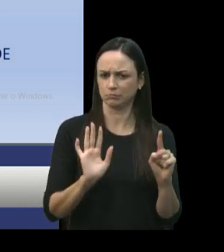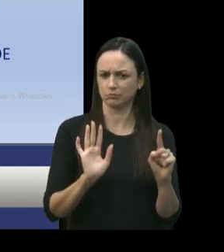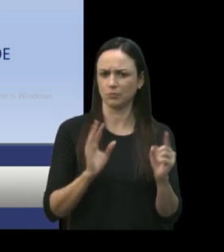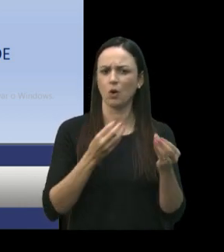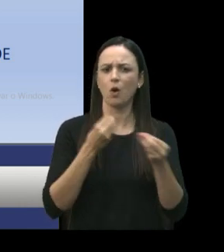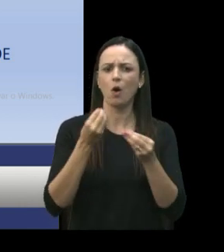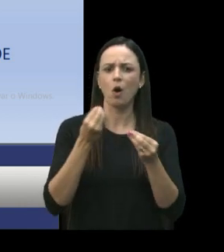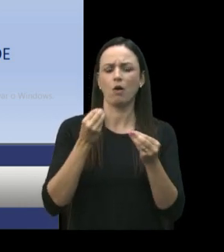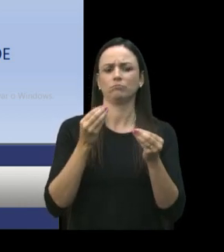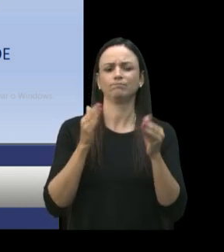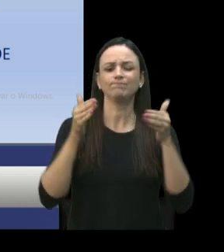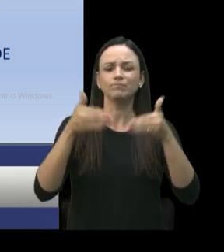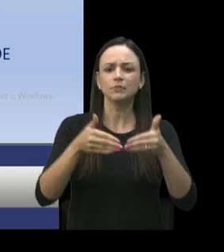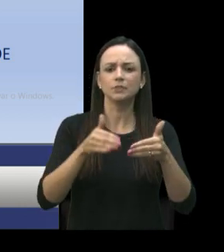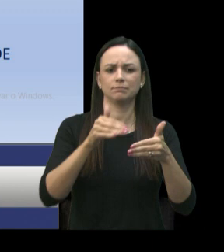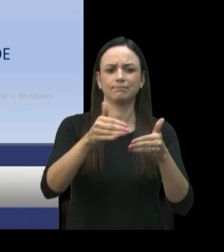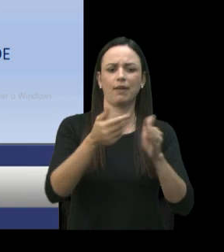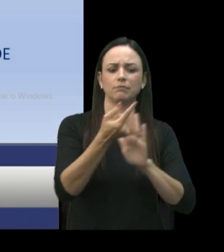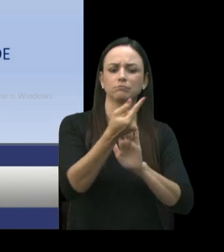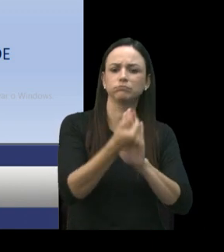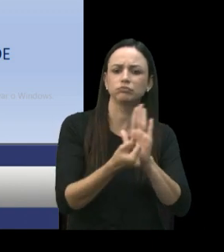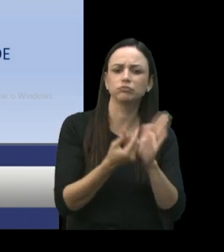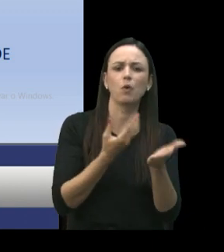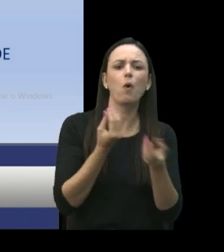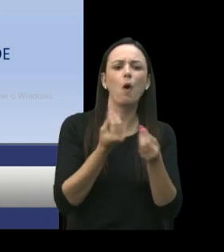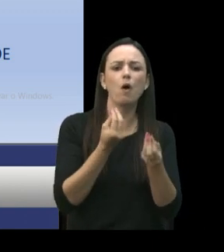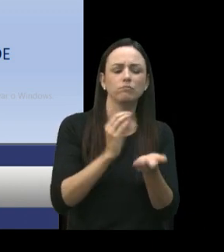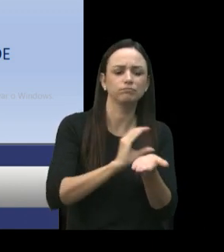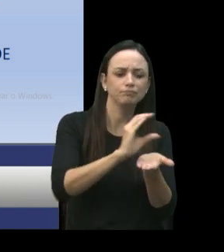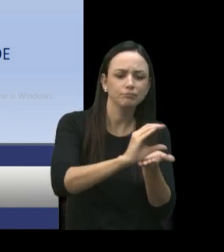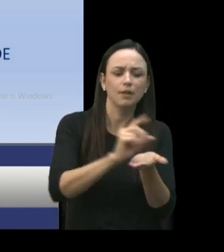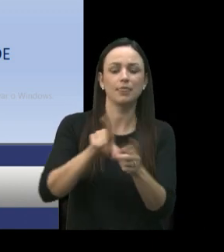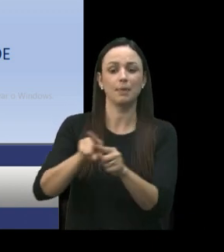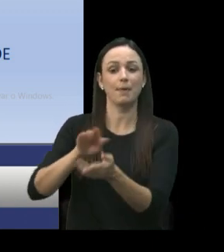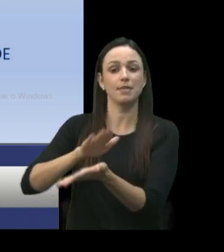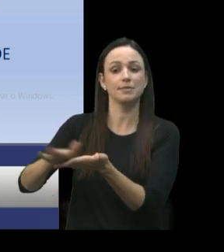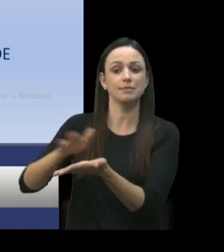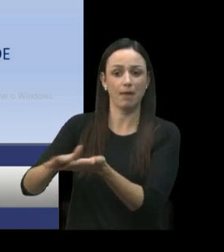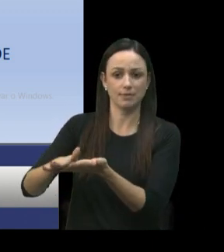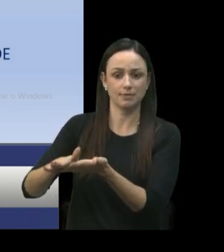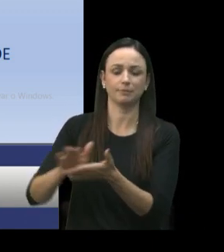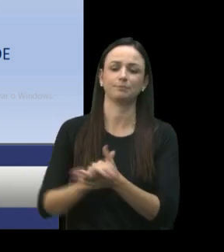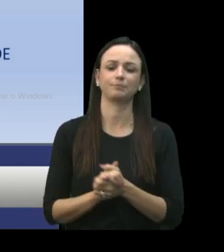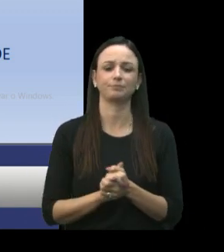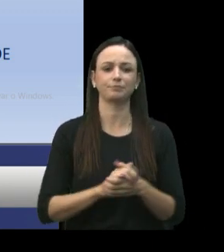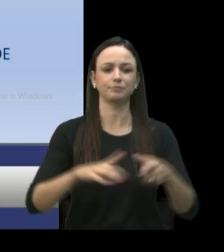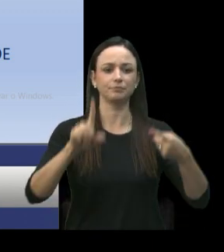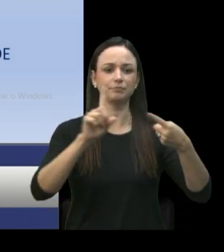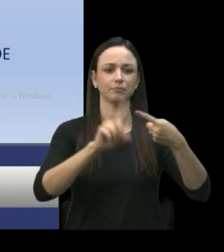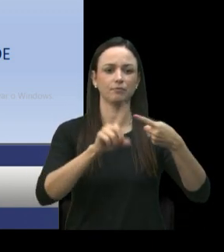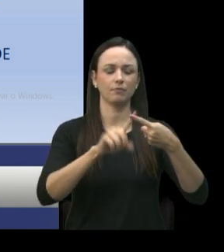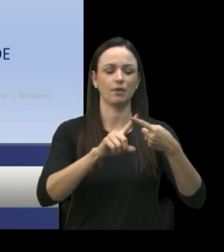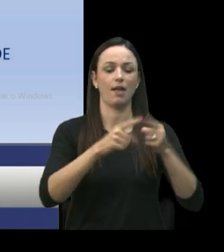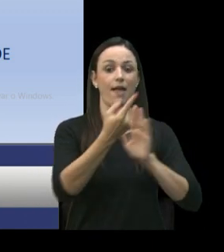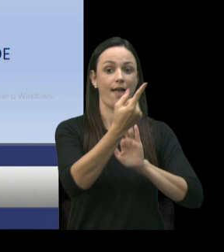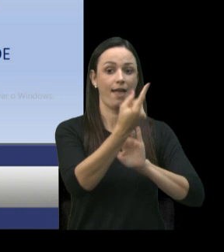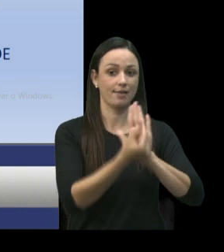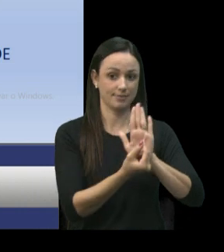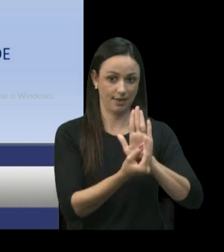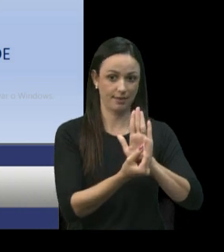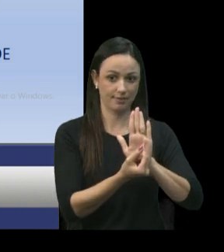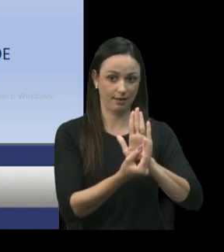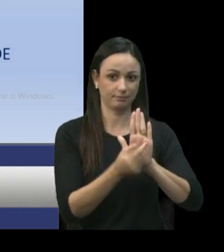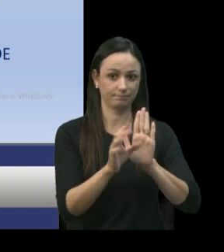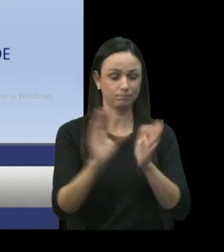estimativas de receitas e estimativas de despesas? Com relação às estimativas de receitas,